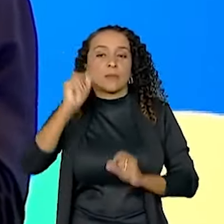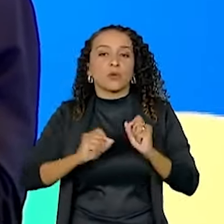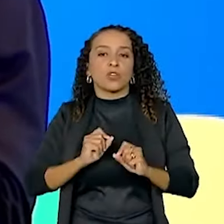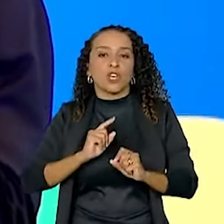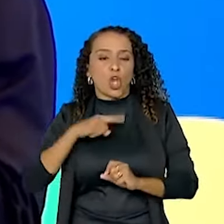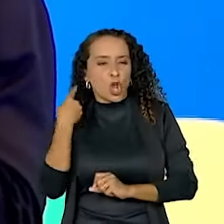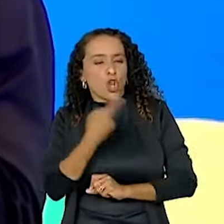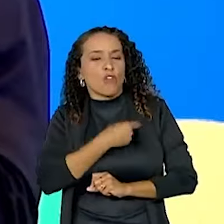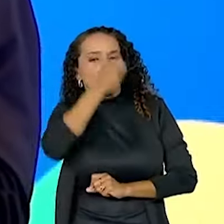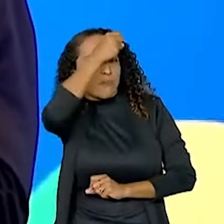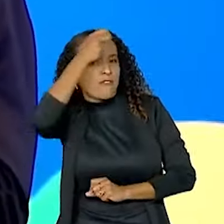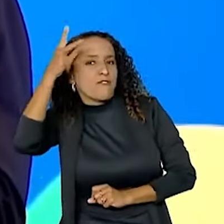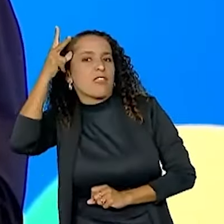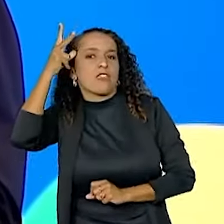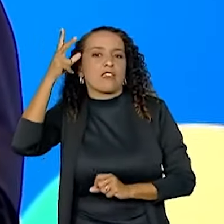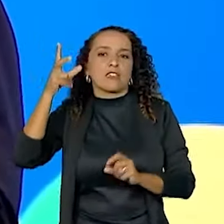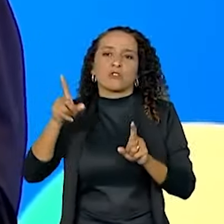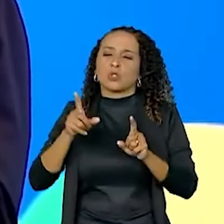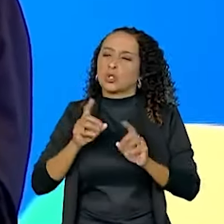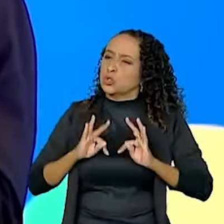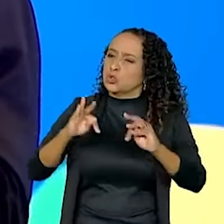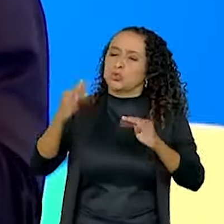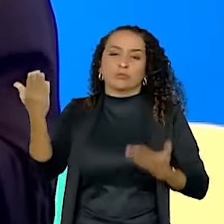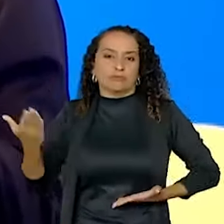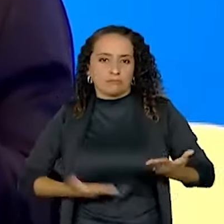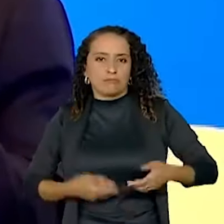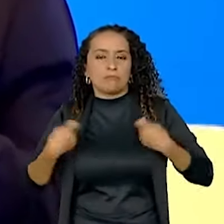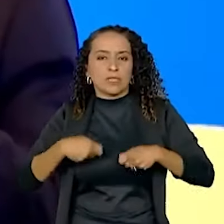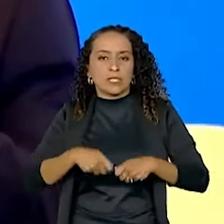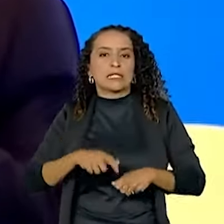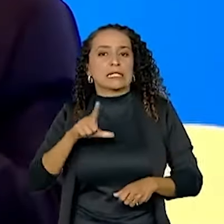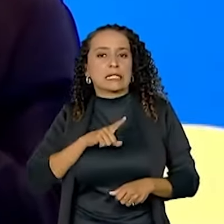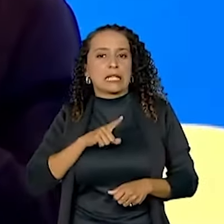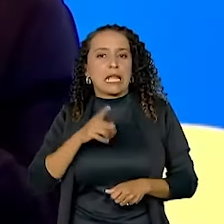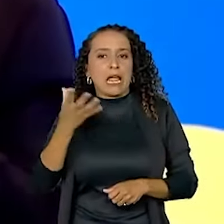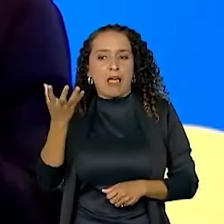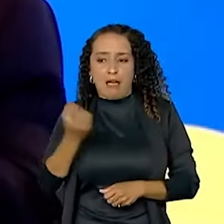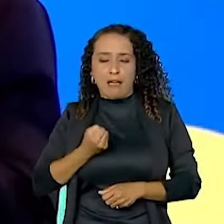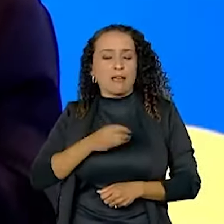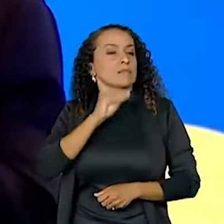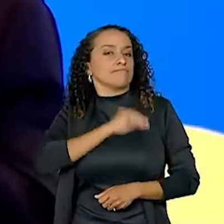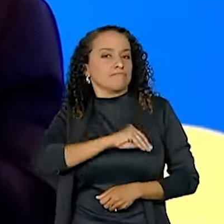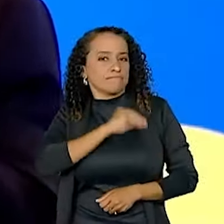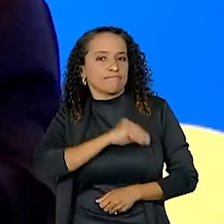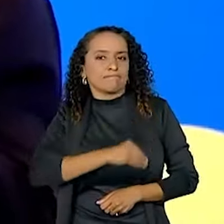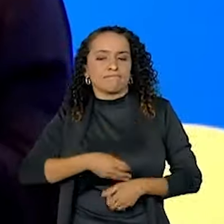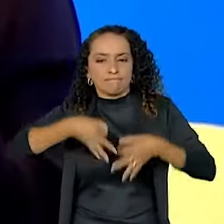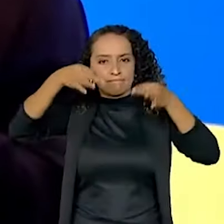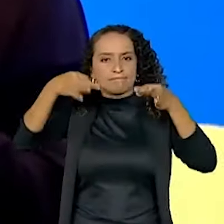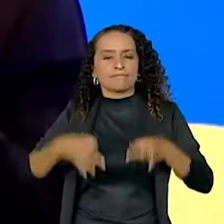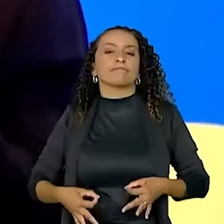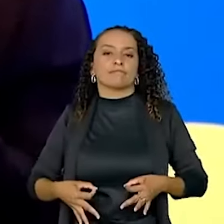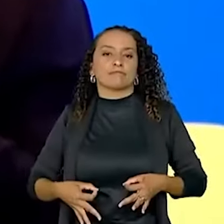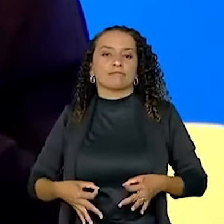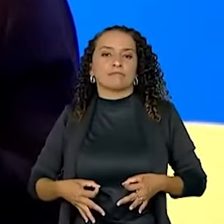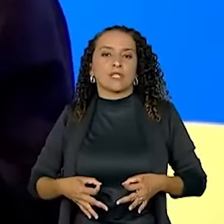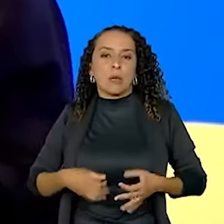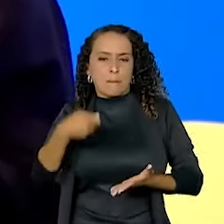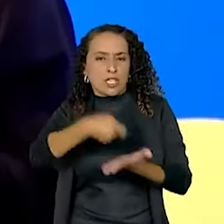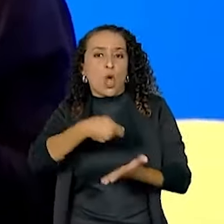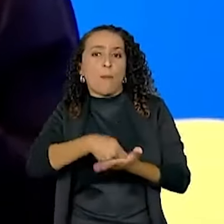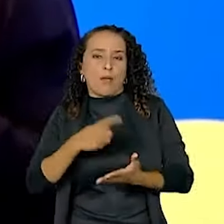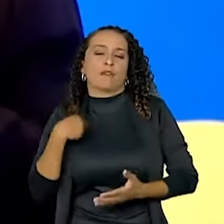nossos prefeitos e os nossos servidores precisam ganhar um mínimo com decência para que eles possam ser cobrados